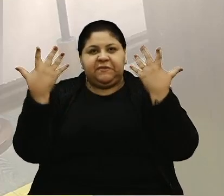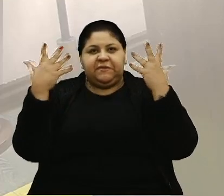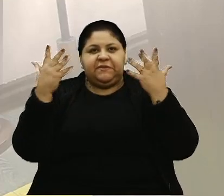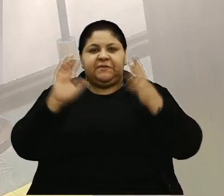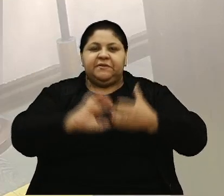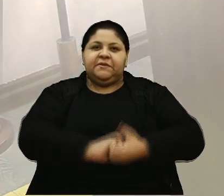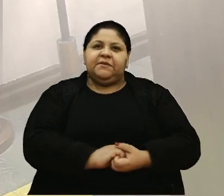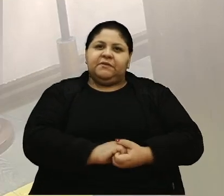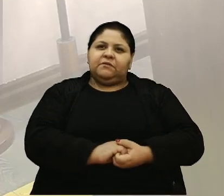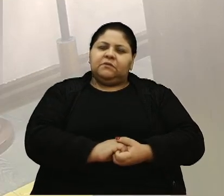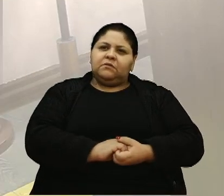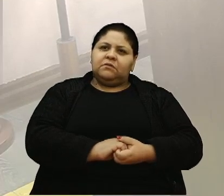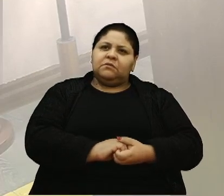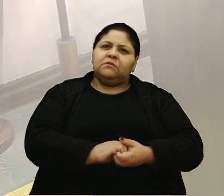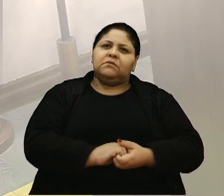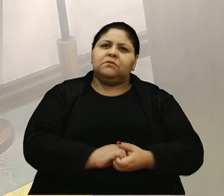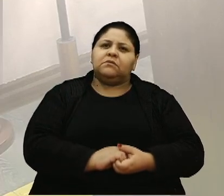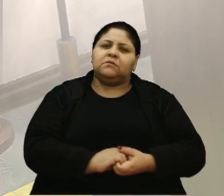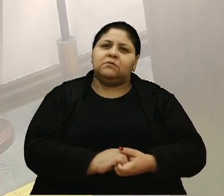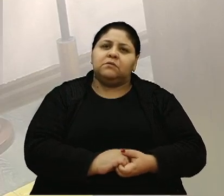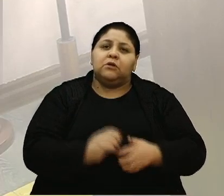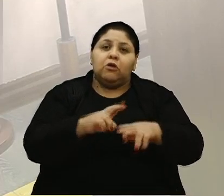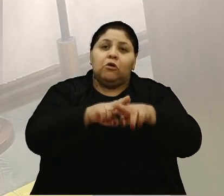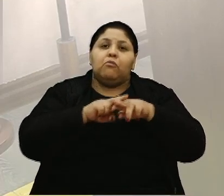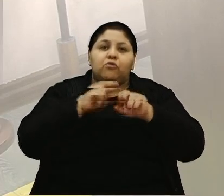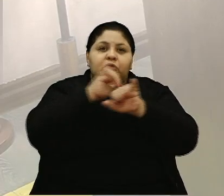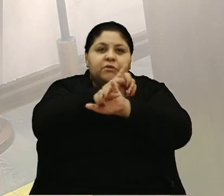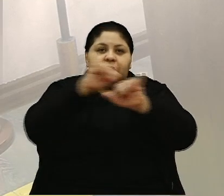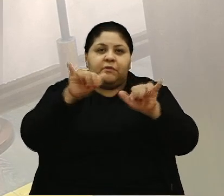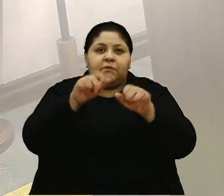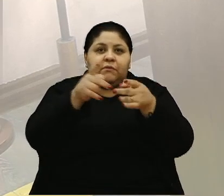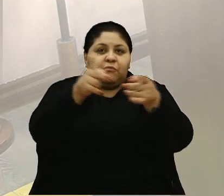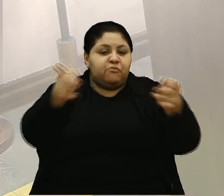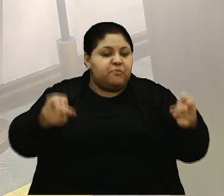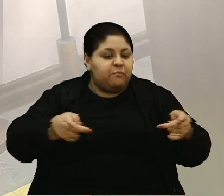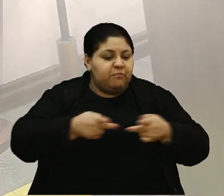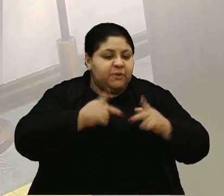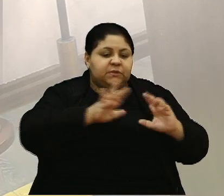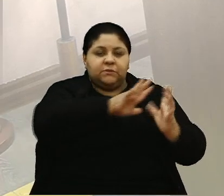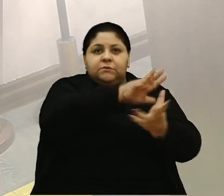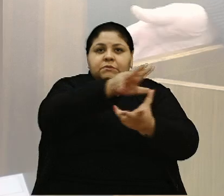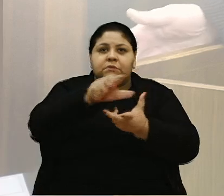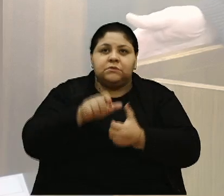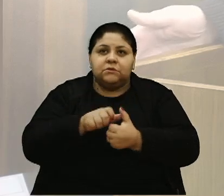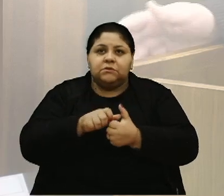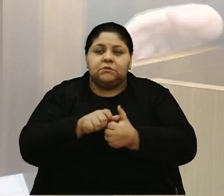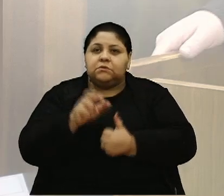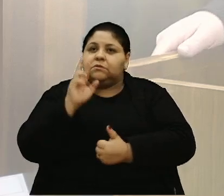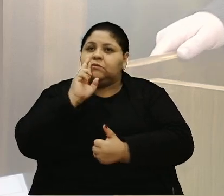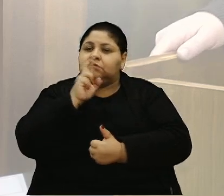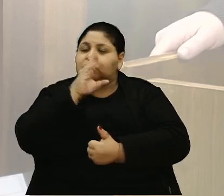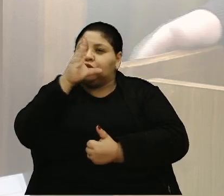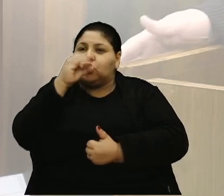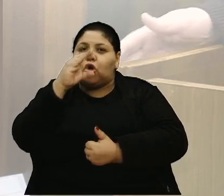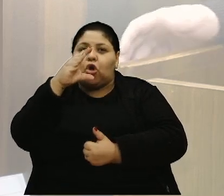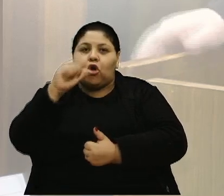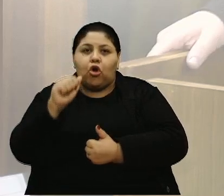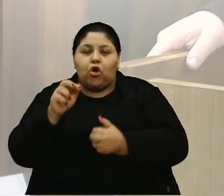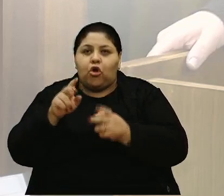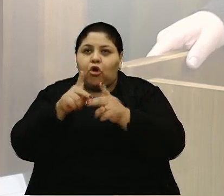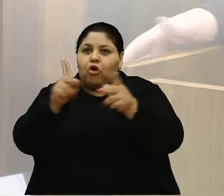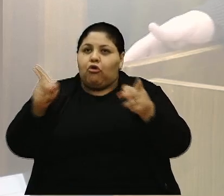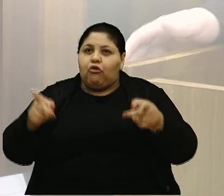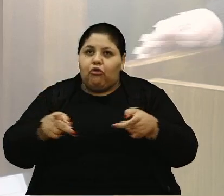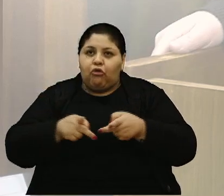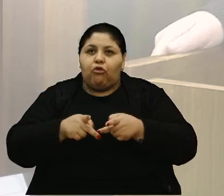Fontinão. Por isso que eu digo assim, pessoal, pizza é universal, o refrigerante Coca-Cola é universal, o galeto é